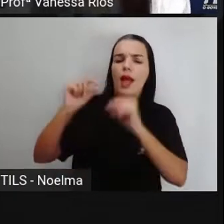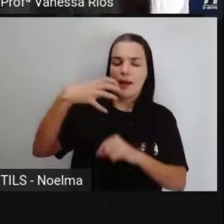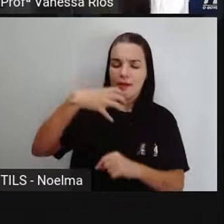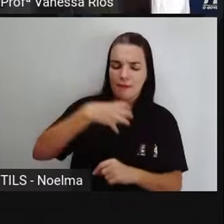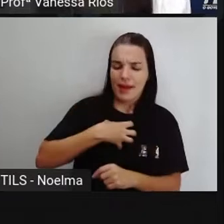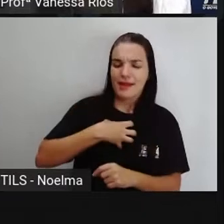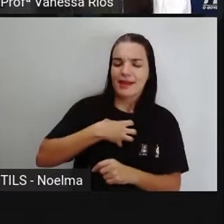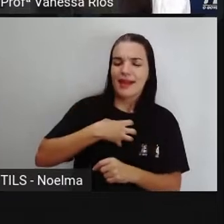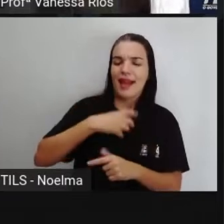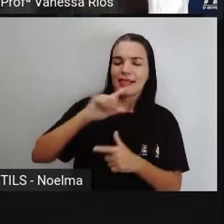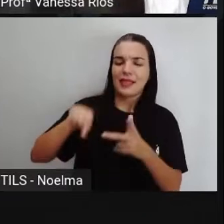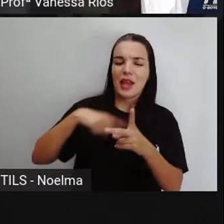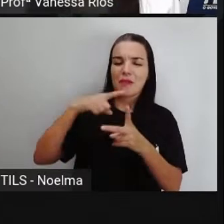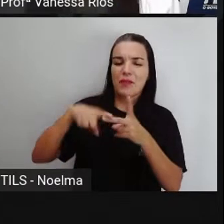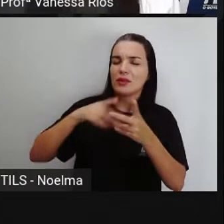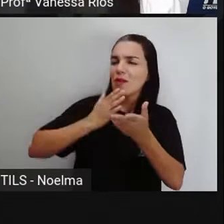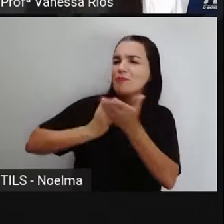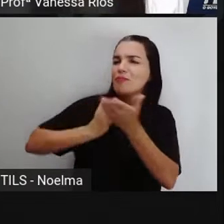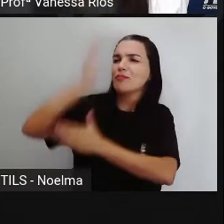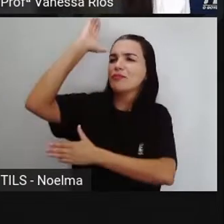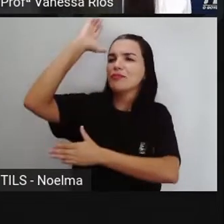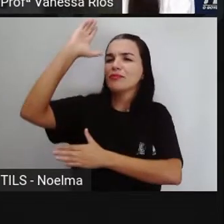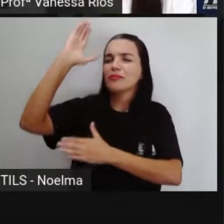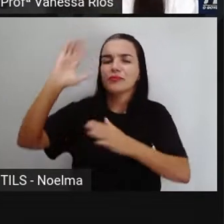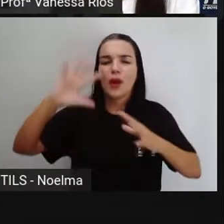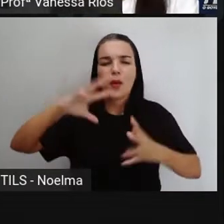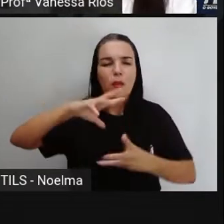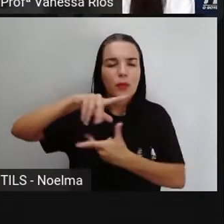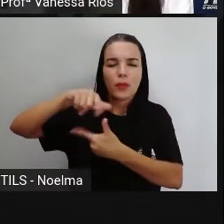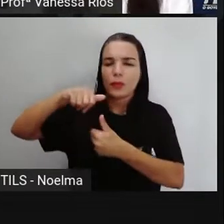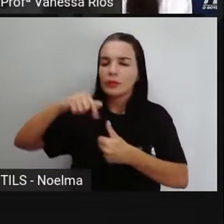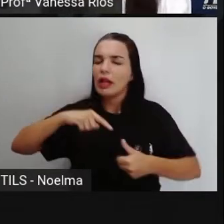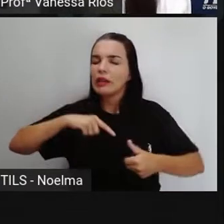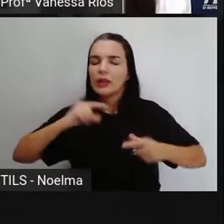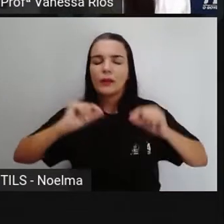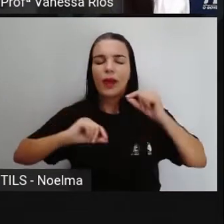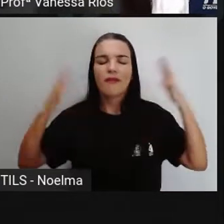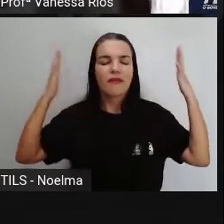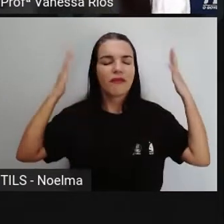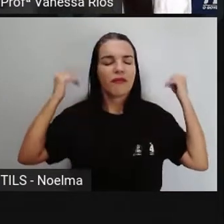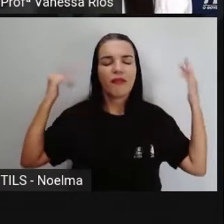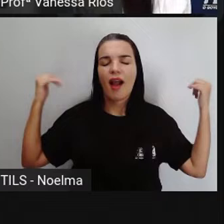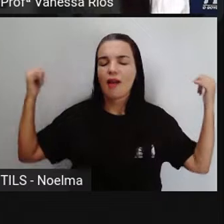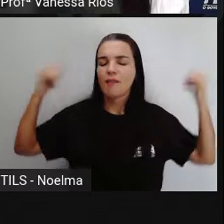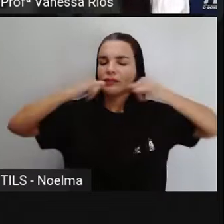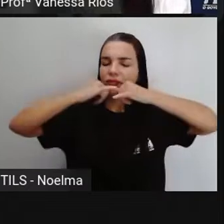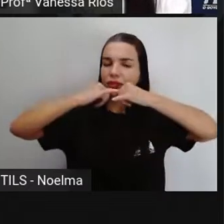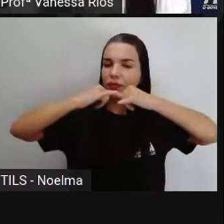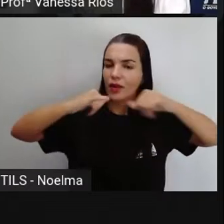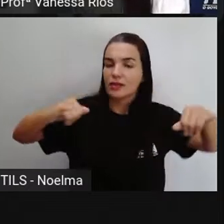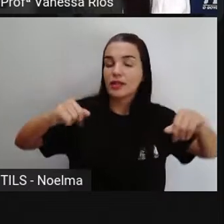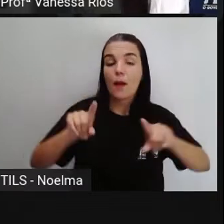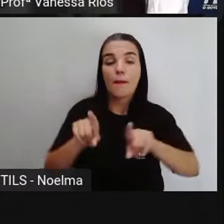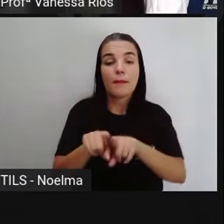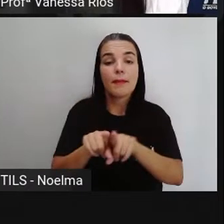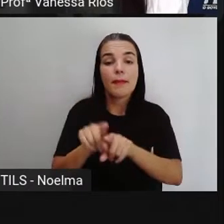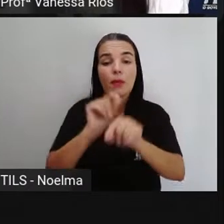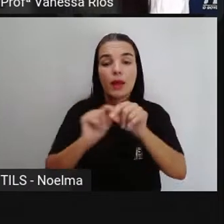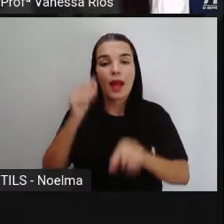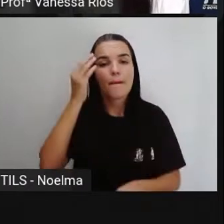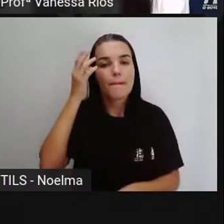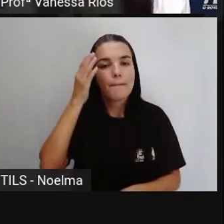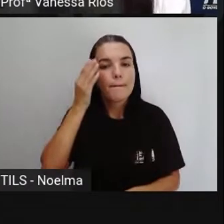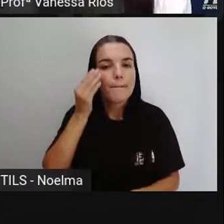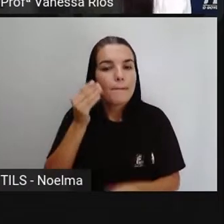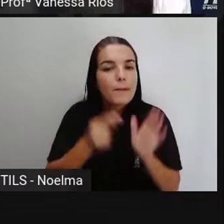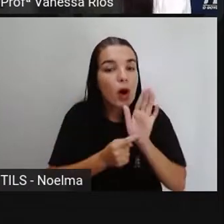né? Trazendo fama, trazendo divulgação, mas principalmente, né, mostrando a riqueza